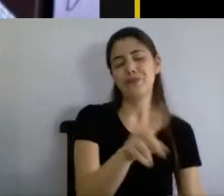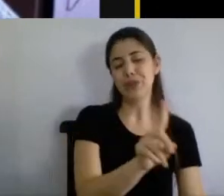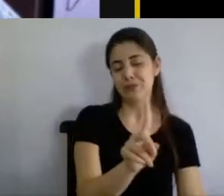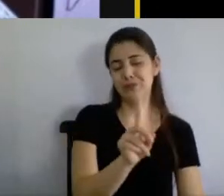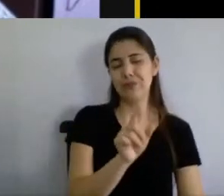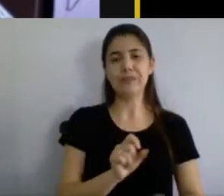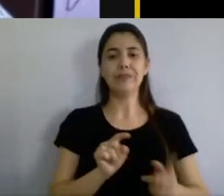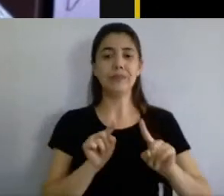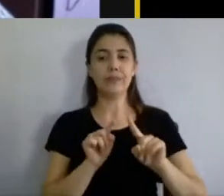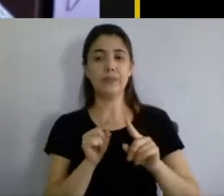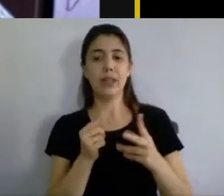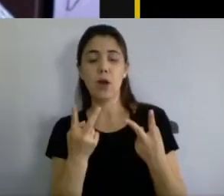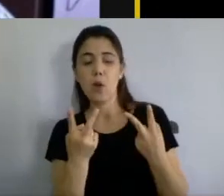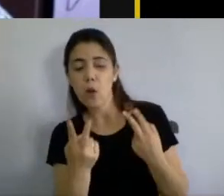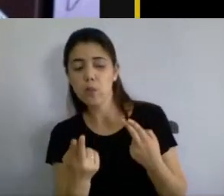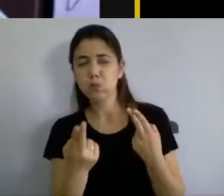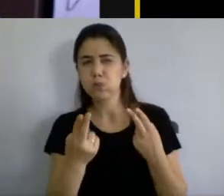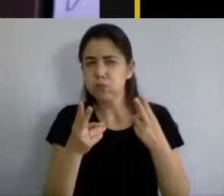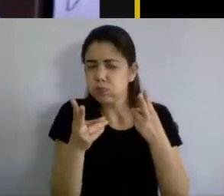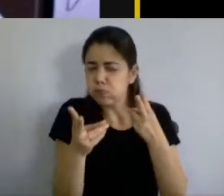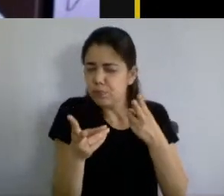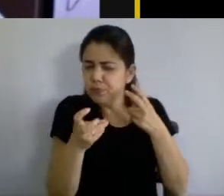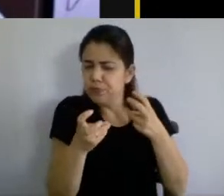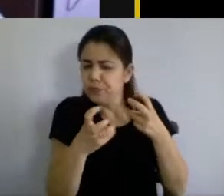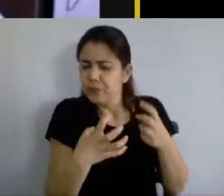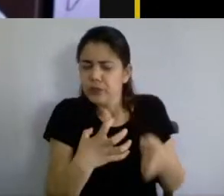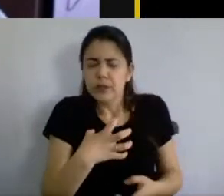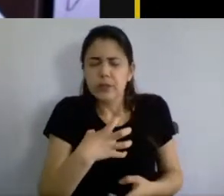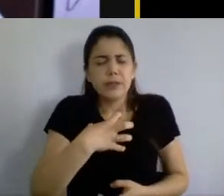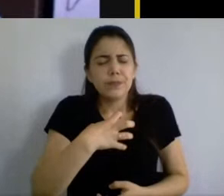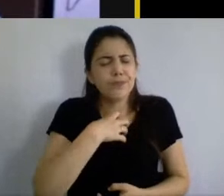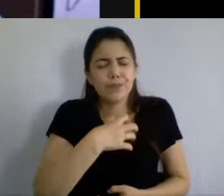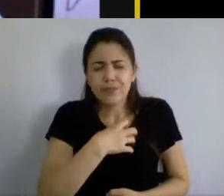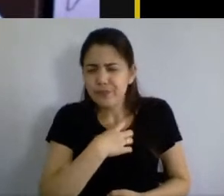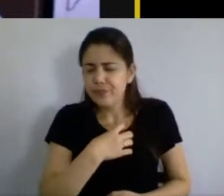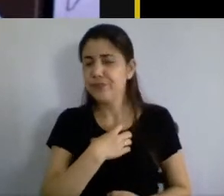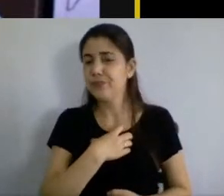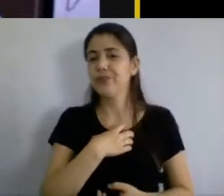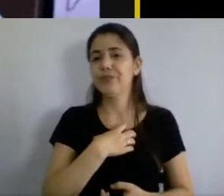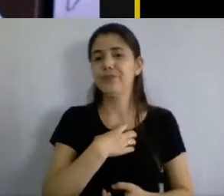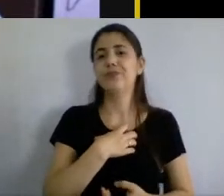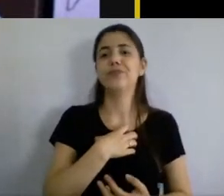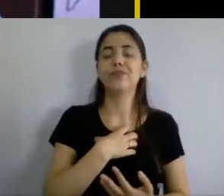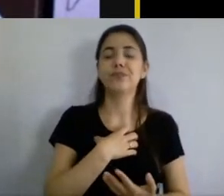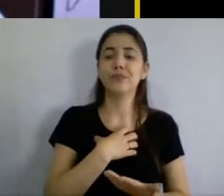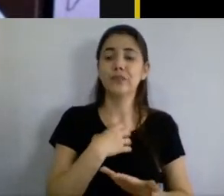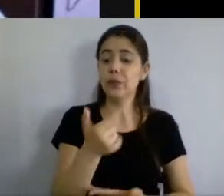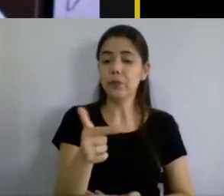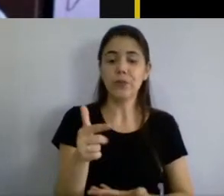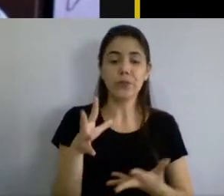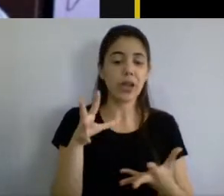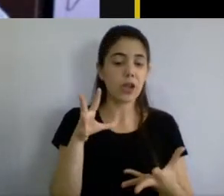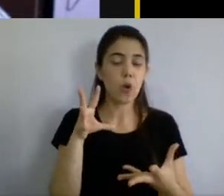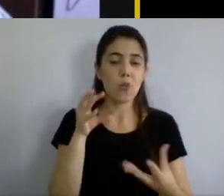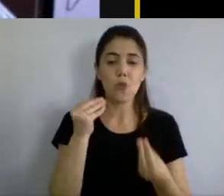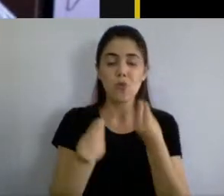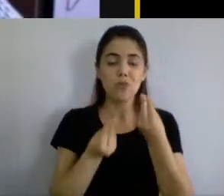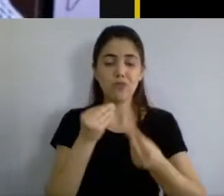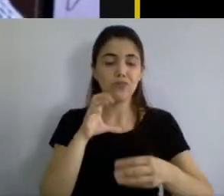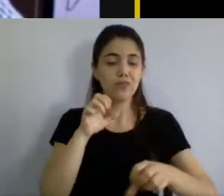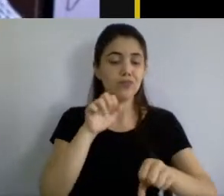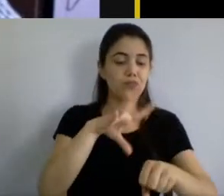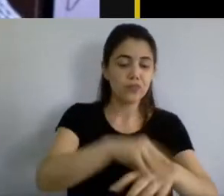uma percepção, de uma sensação, de uma coisa desprovida de matéria. Ou seja,